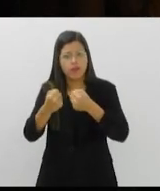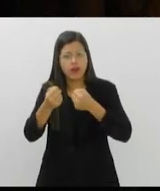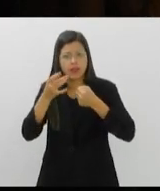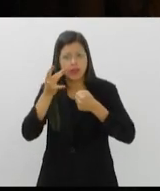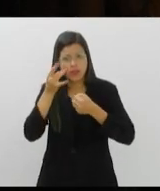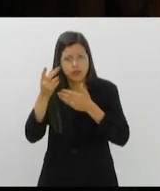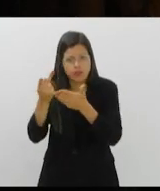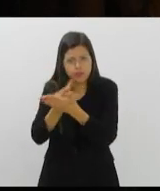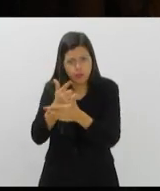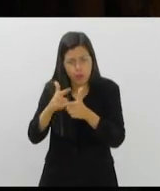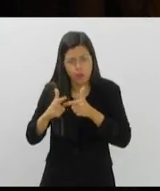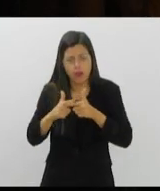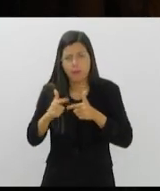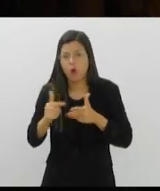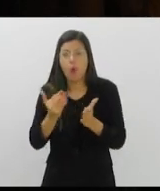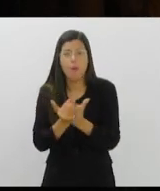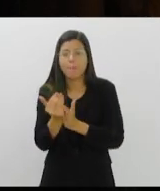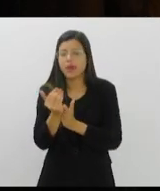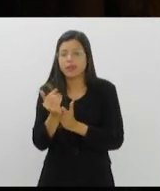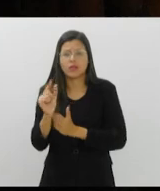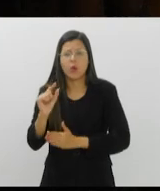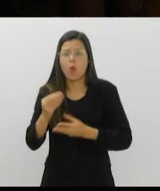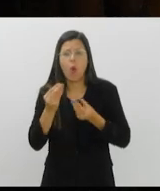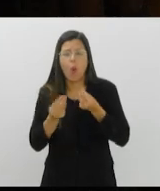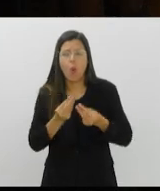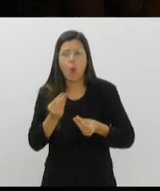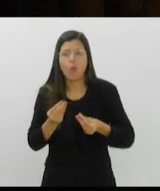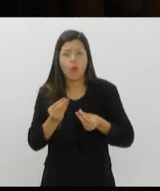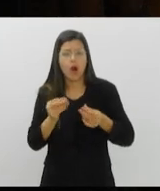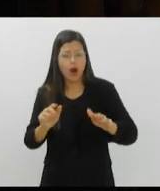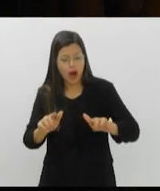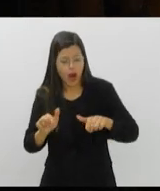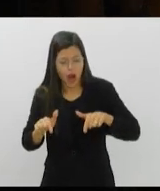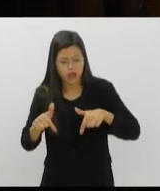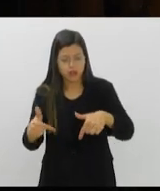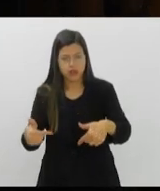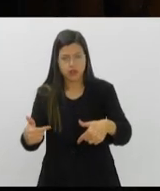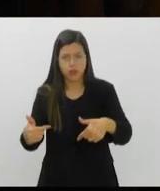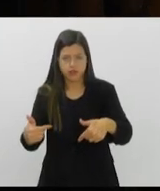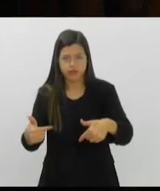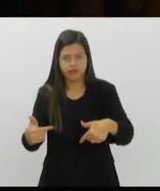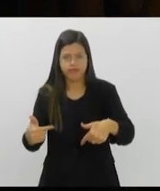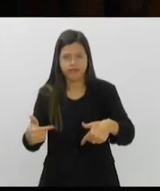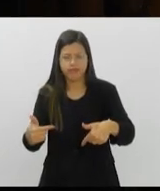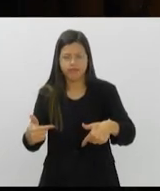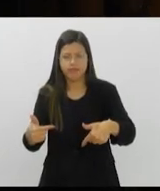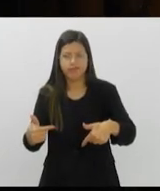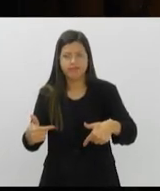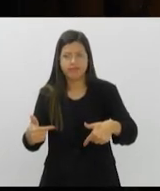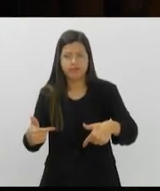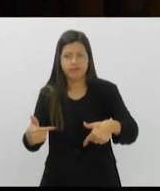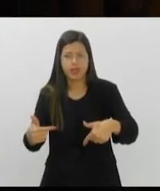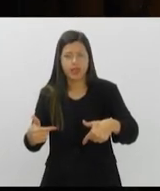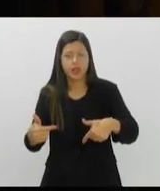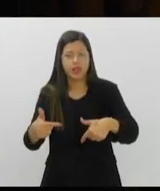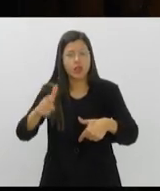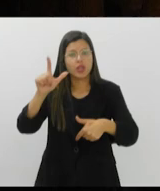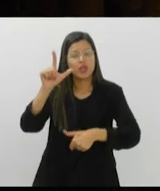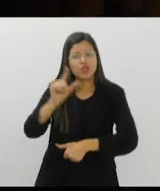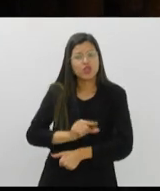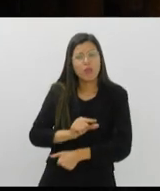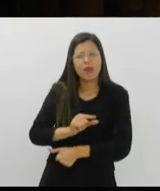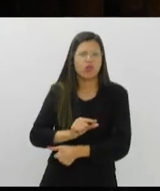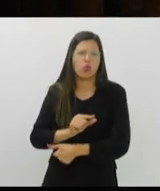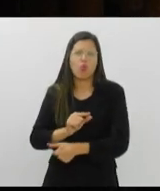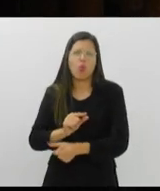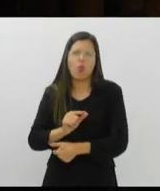também por tomar iniciativas que desacelerem as mudanças